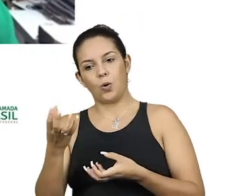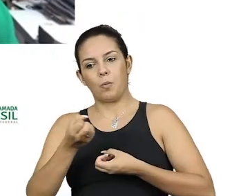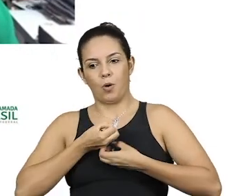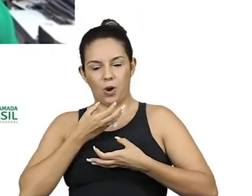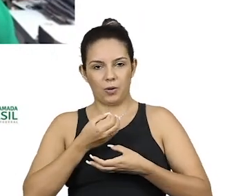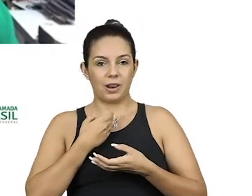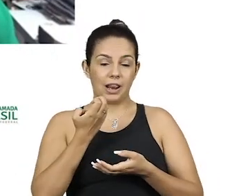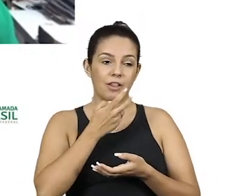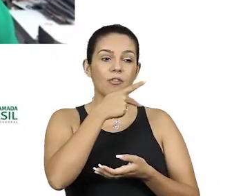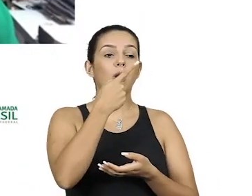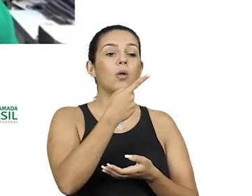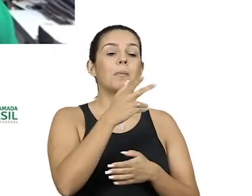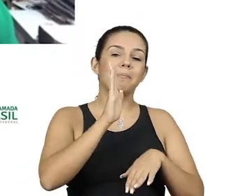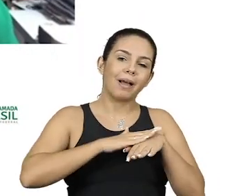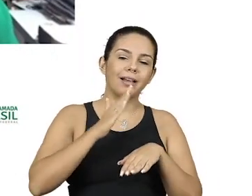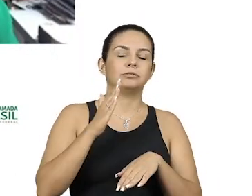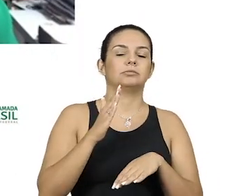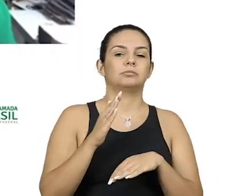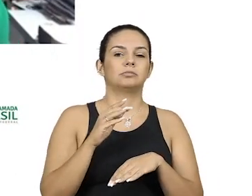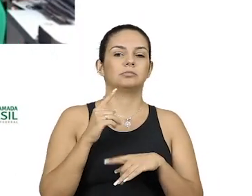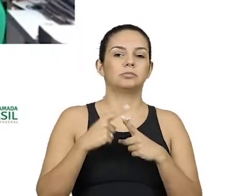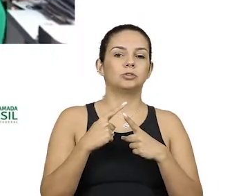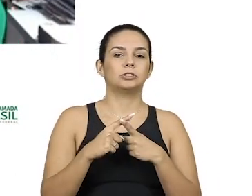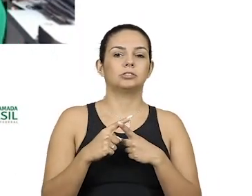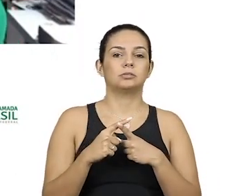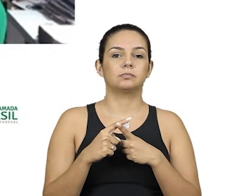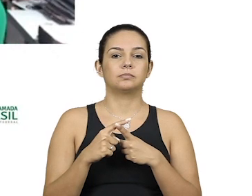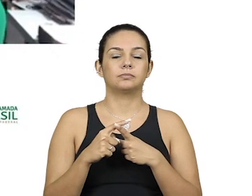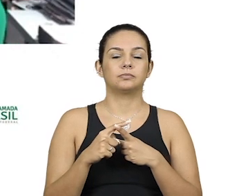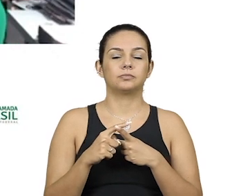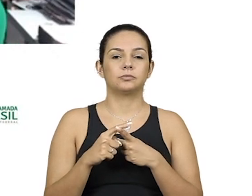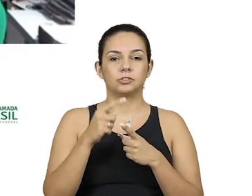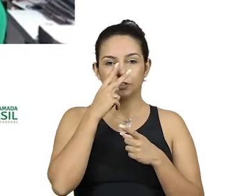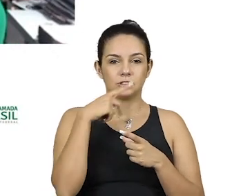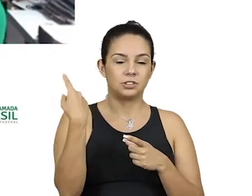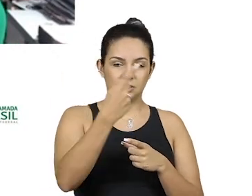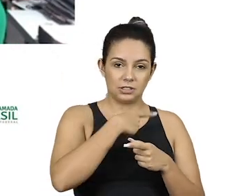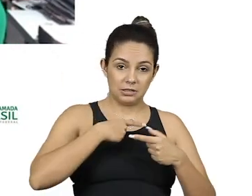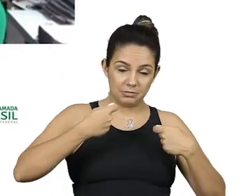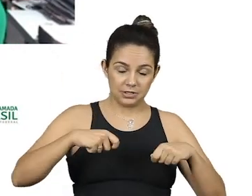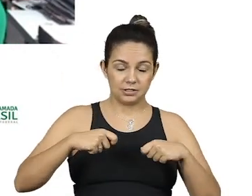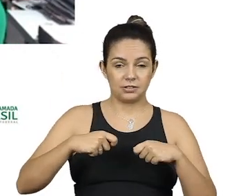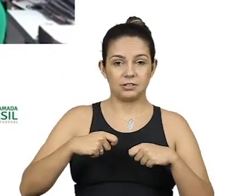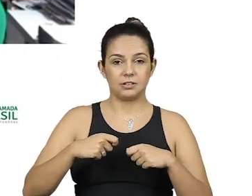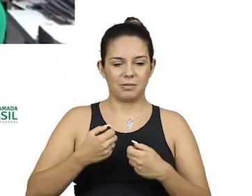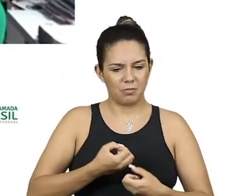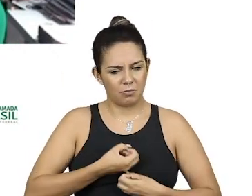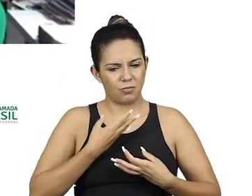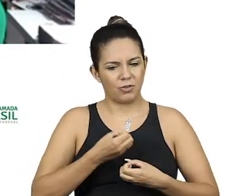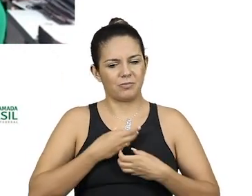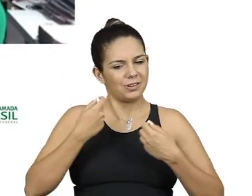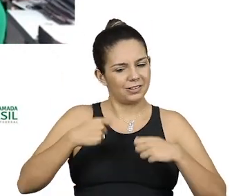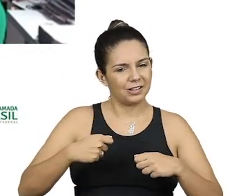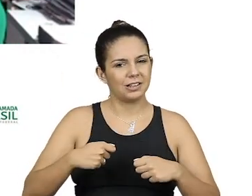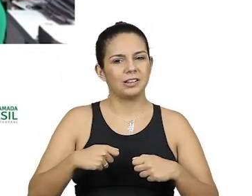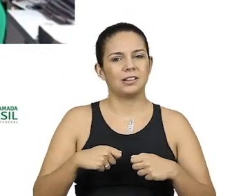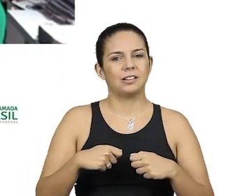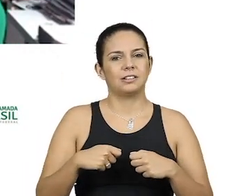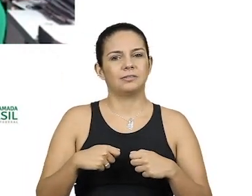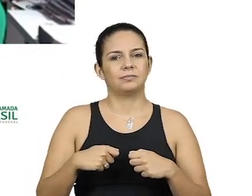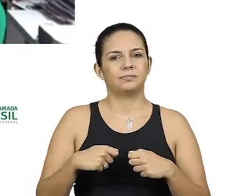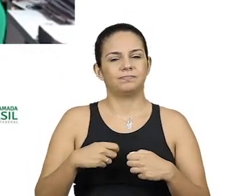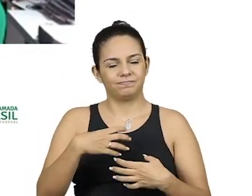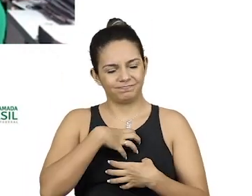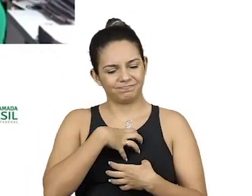eu queria que você falasse mais, porque eu acho que a gente está precisando de poesia, está precisando do